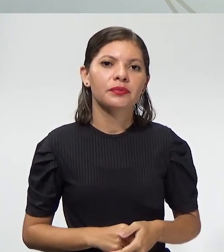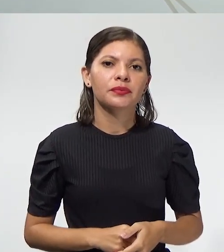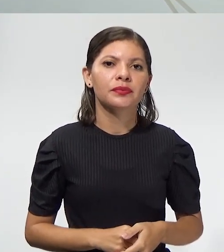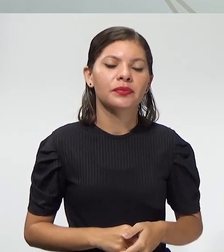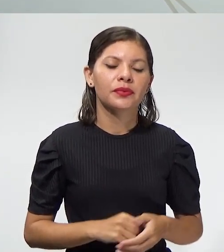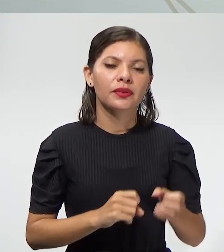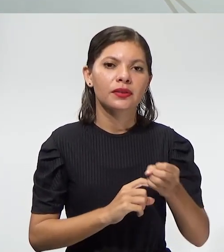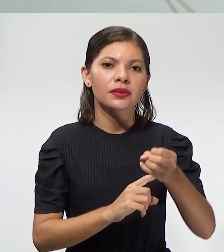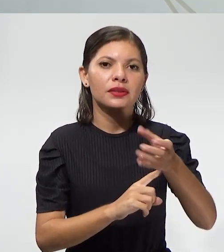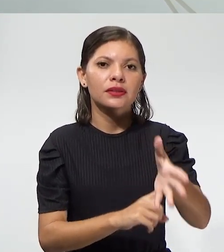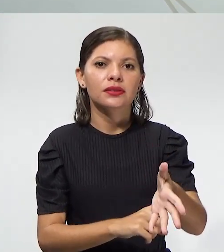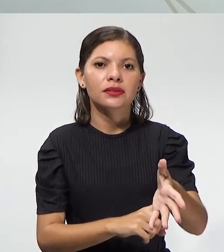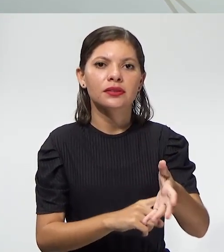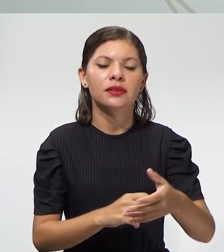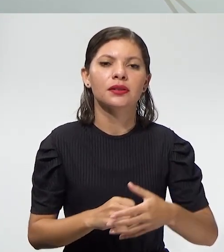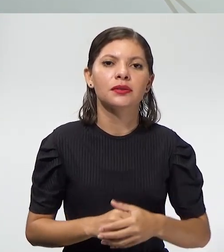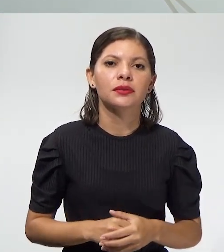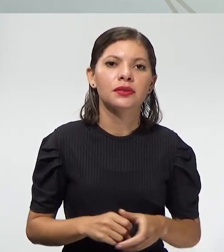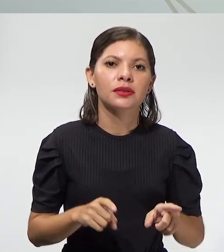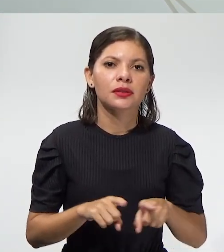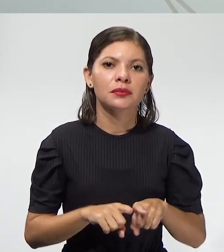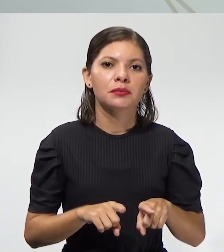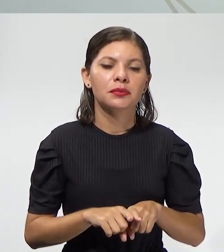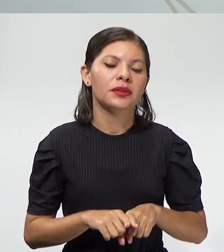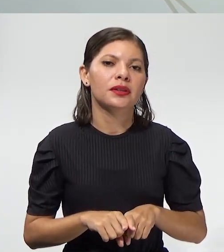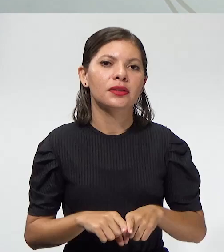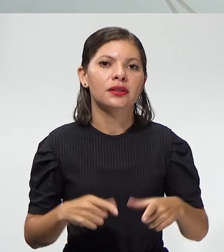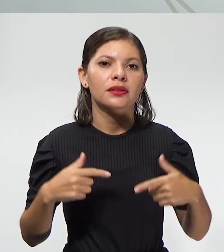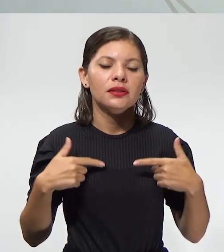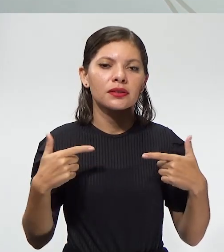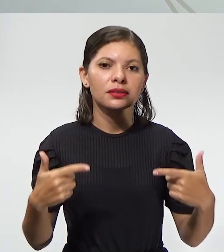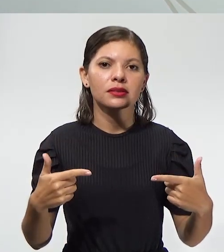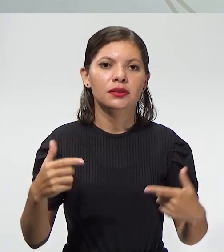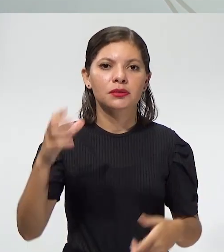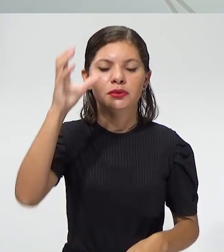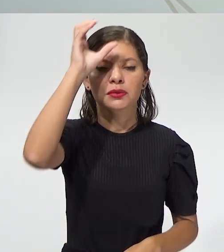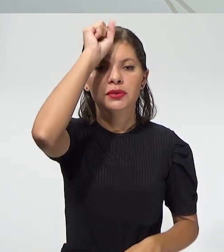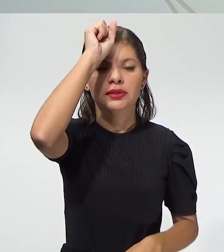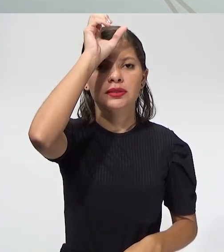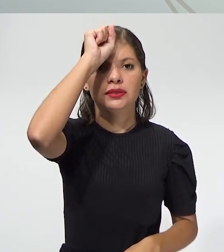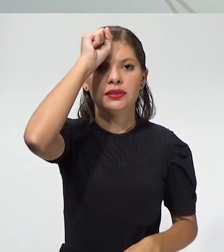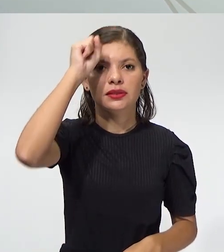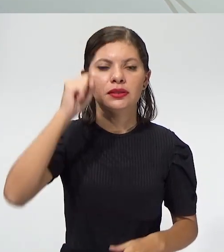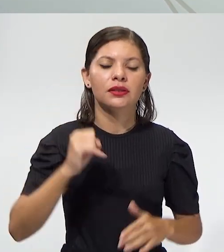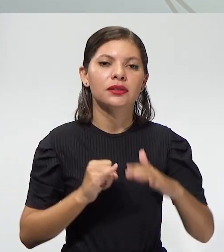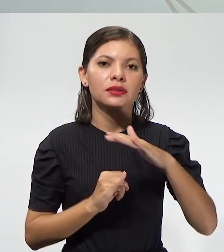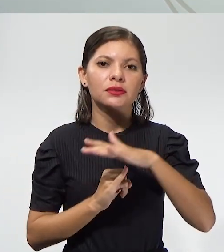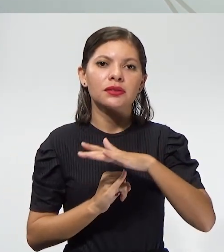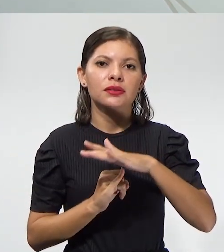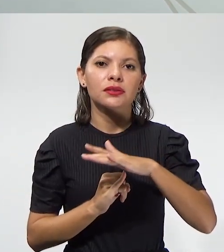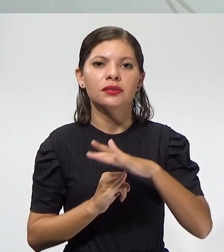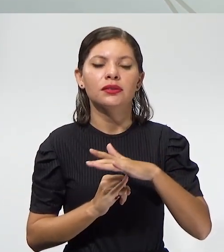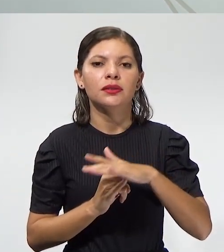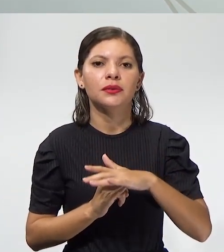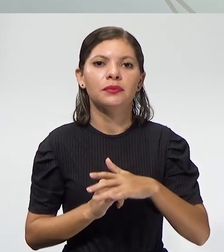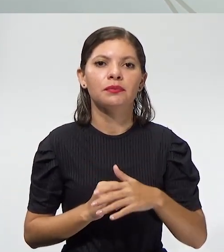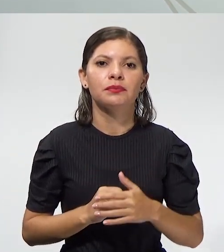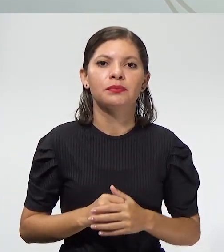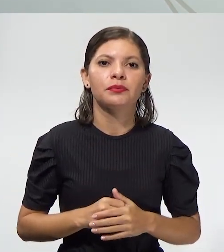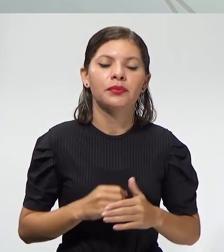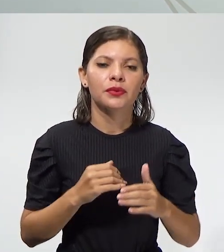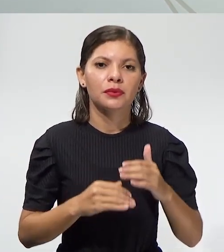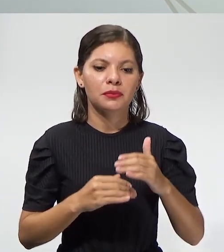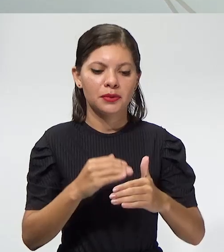por Gadotti, que a extensão ela também é um ato de conhecer. A extensão ela faz parte do processo